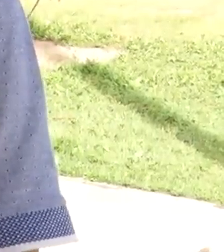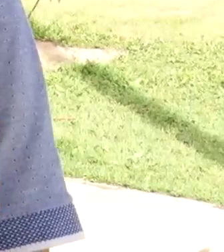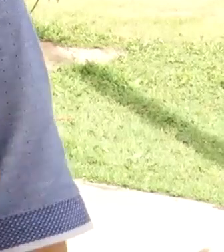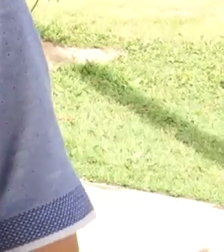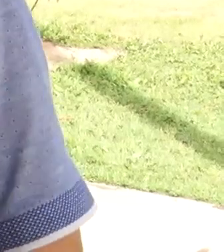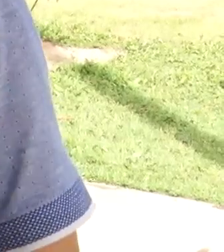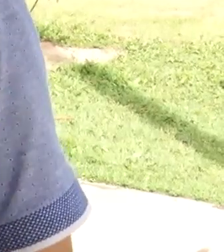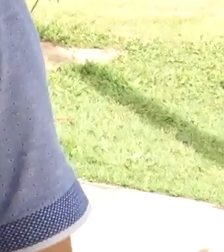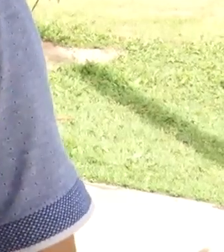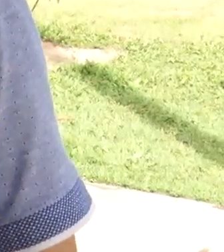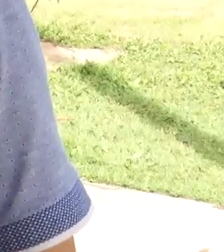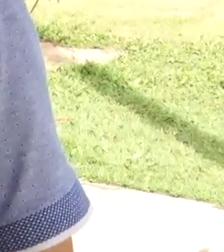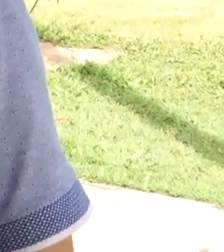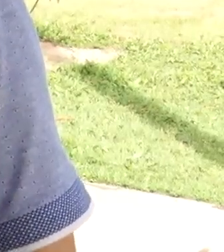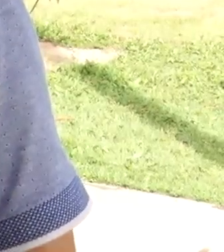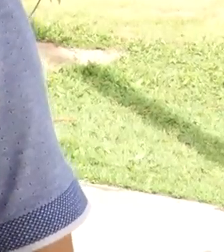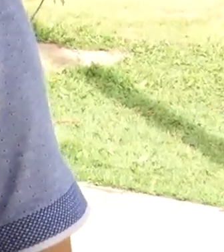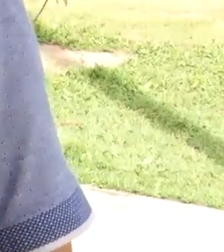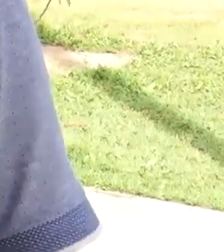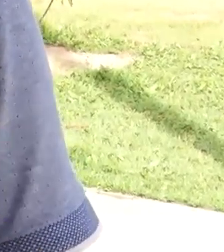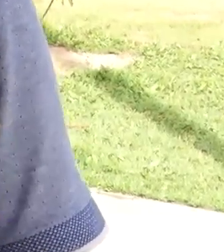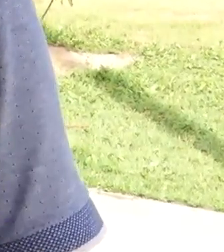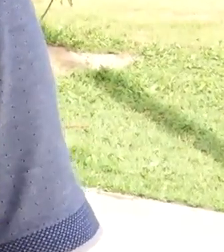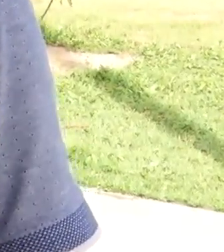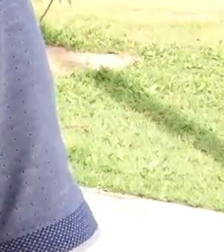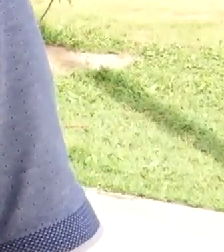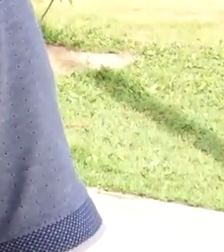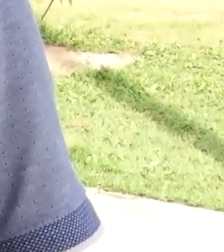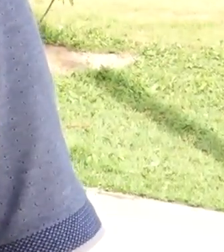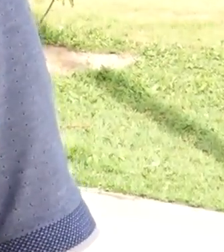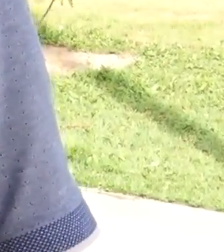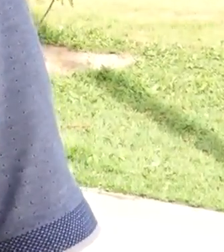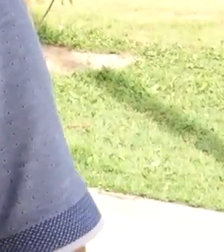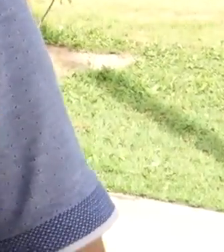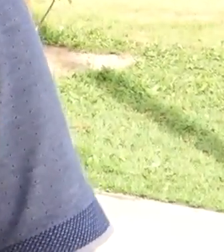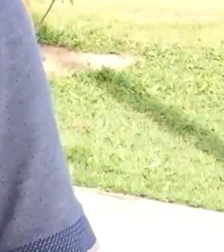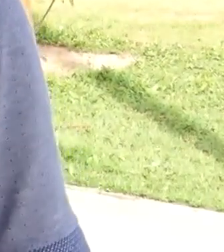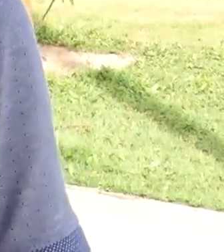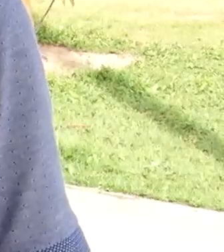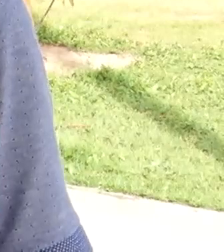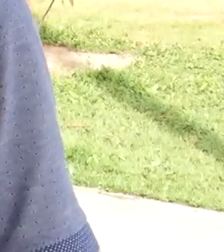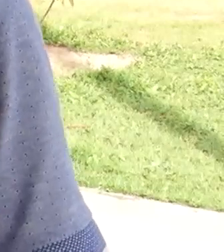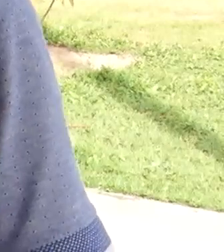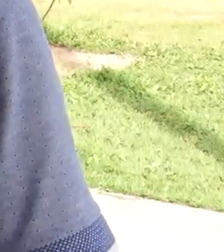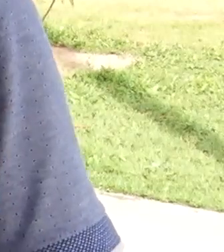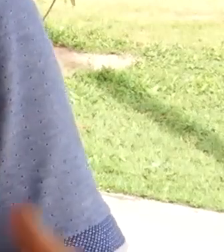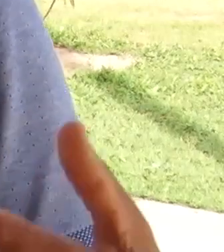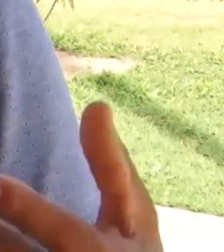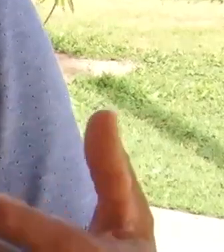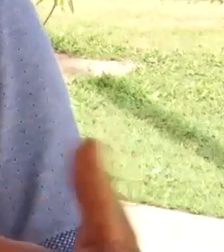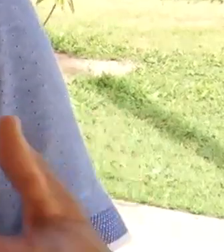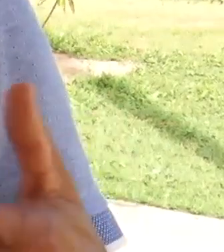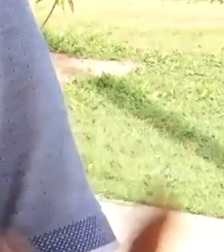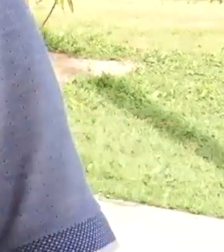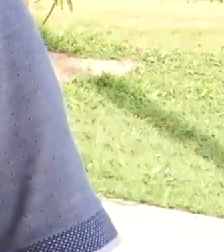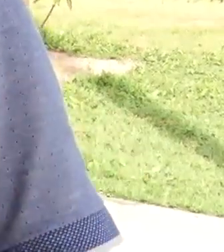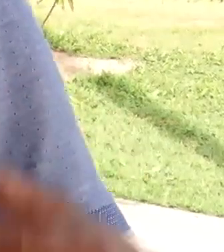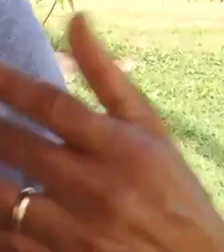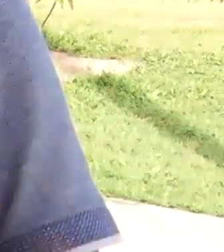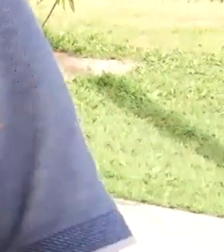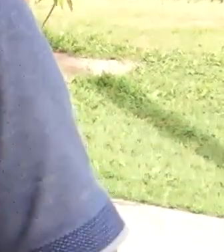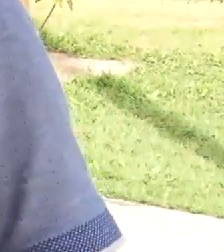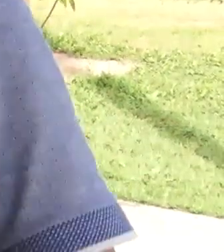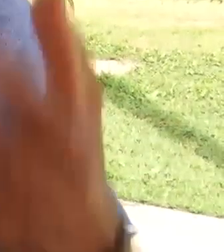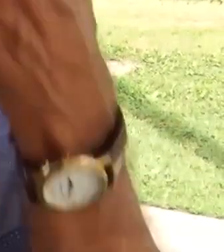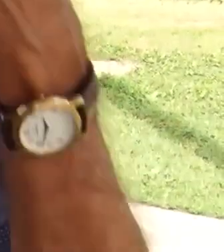voar. E aí são compostos de professores, que são contadores,